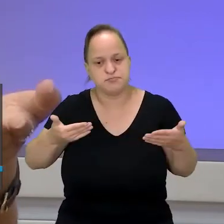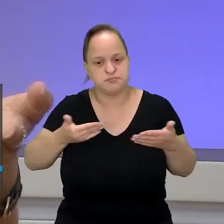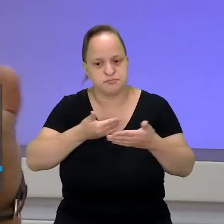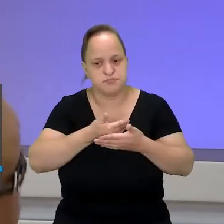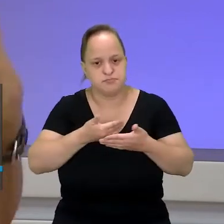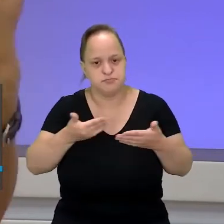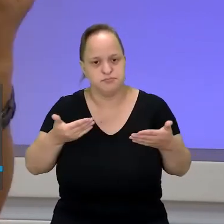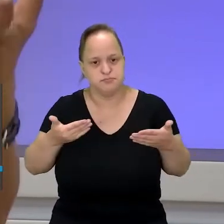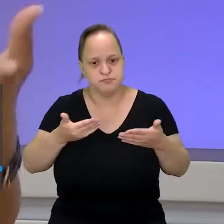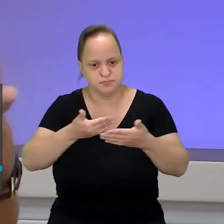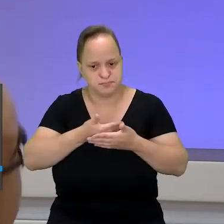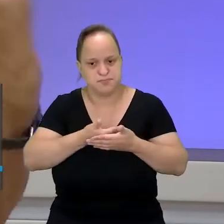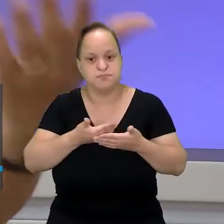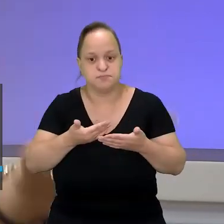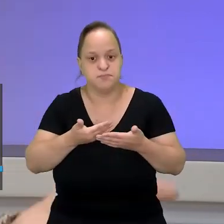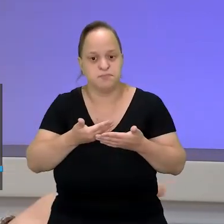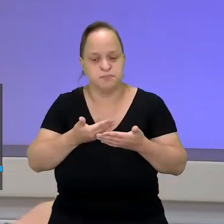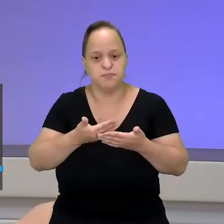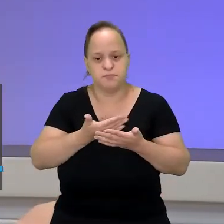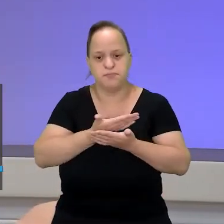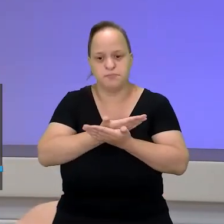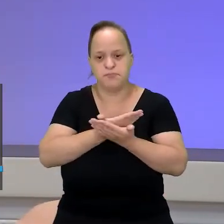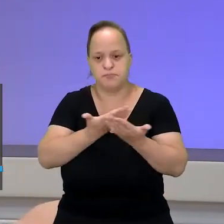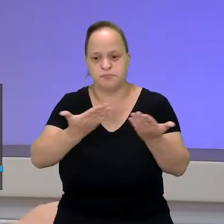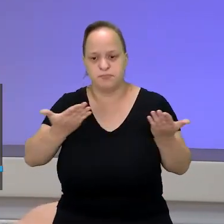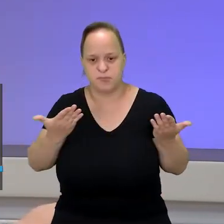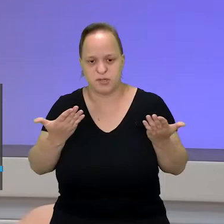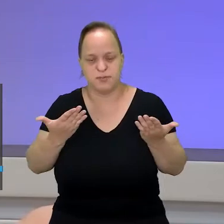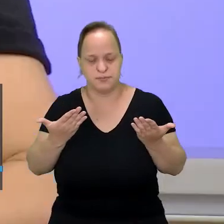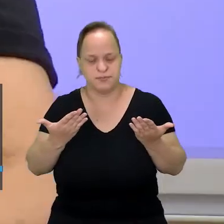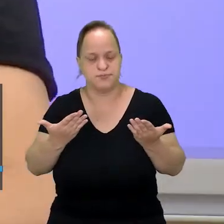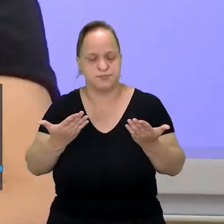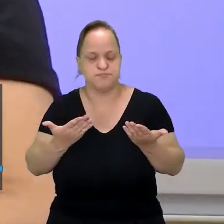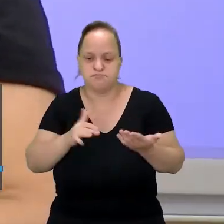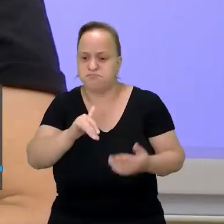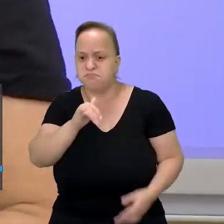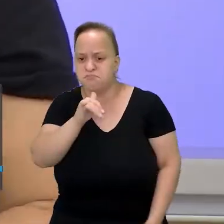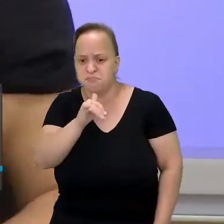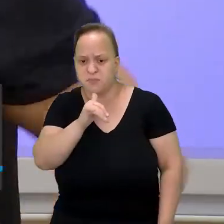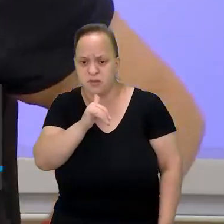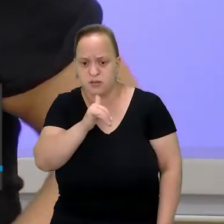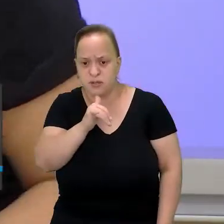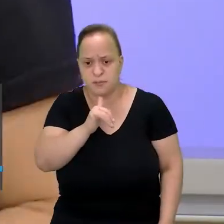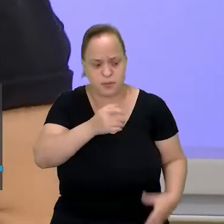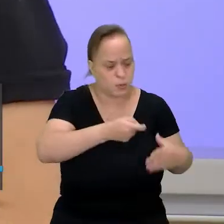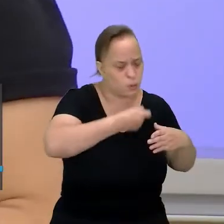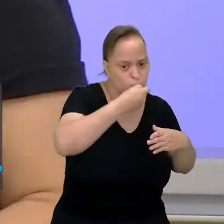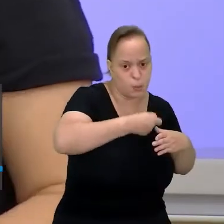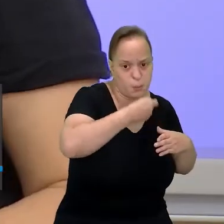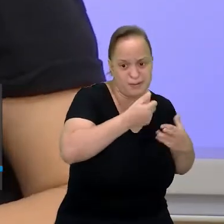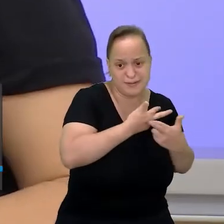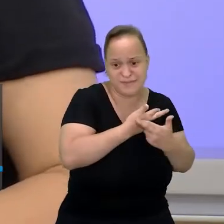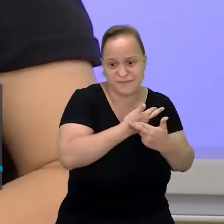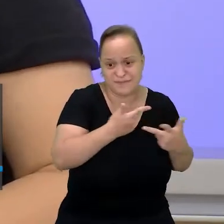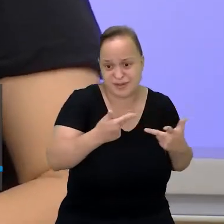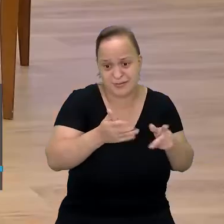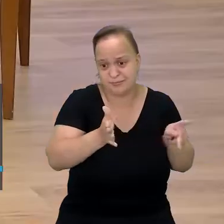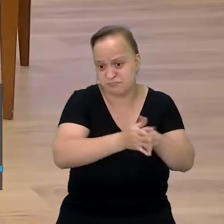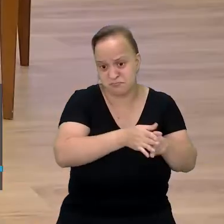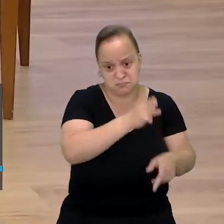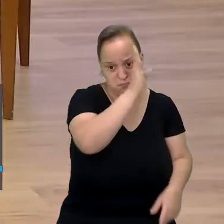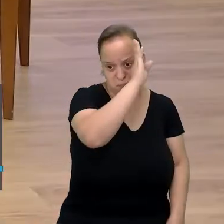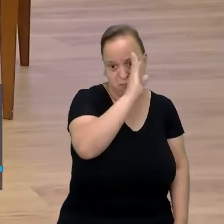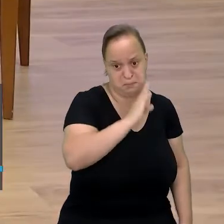alimentação pudesse ficar até mais enriquecida e diferenciada. Tem muitos alimentos que não são brasileiros, que a